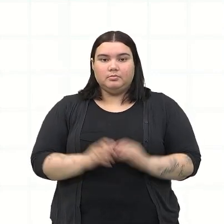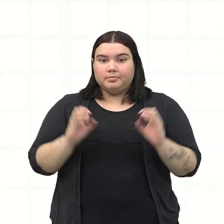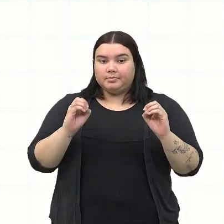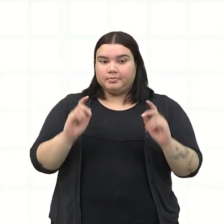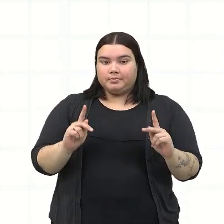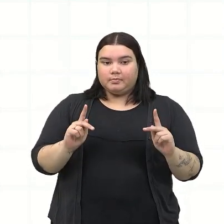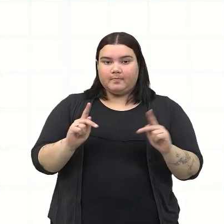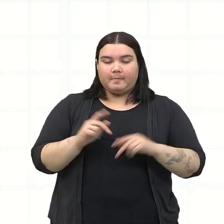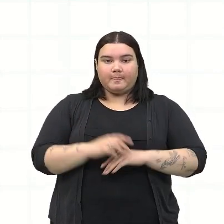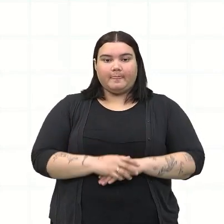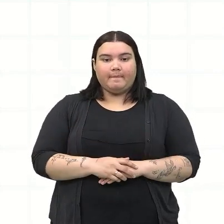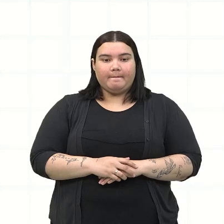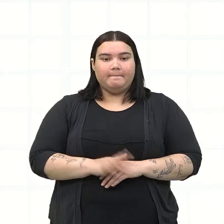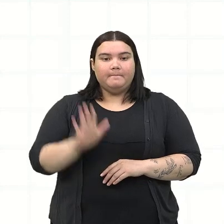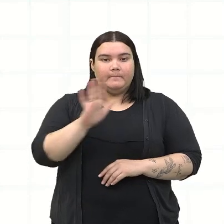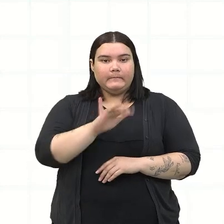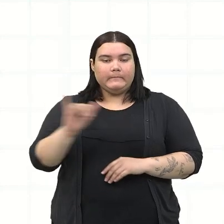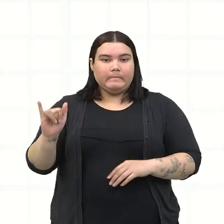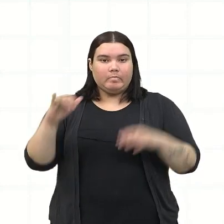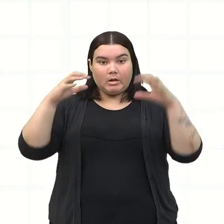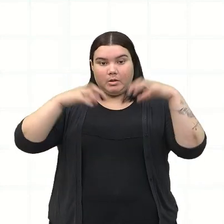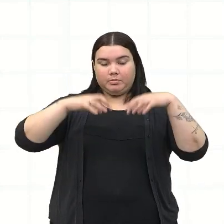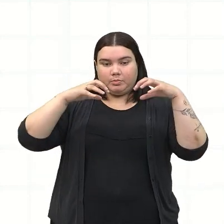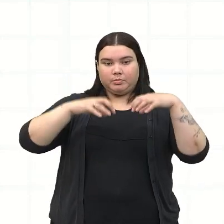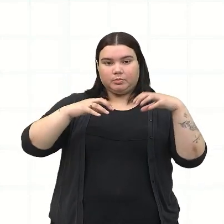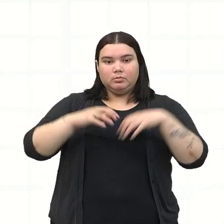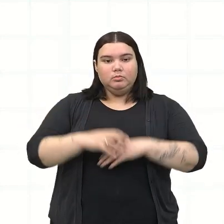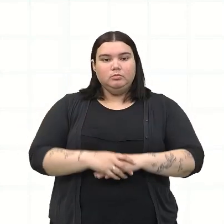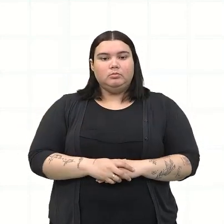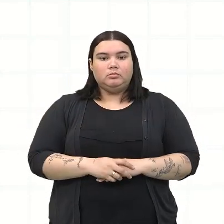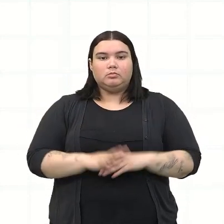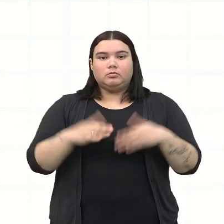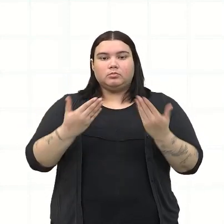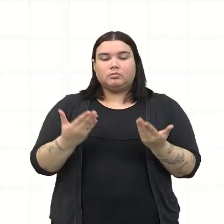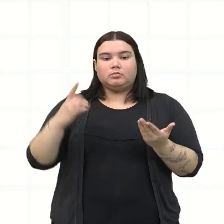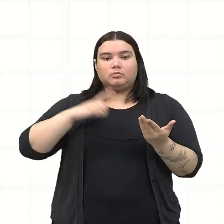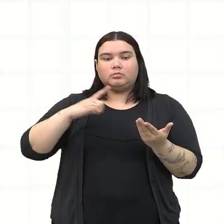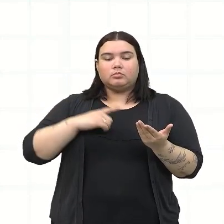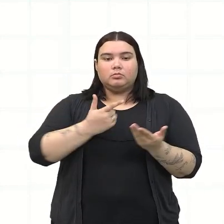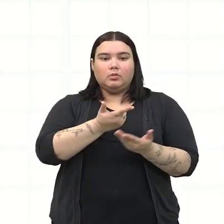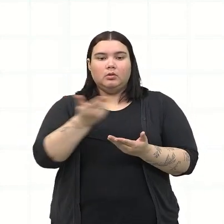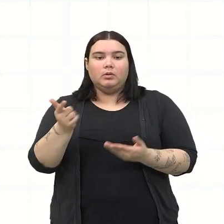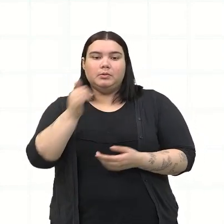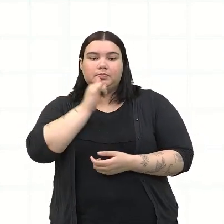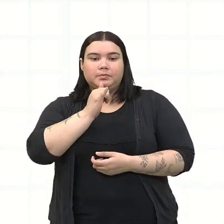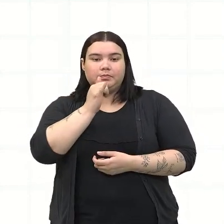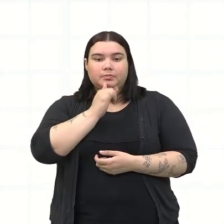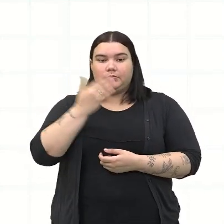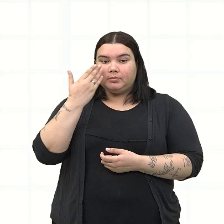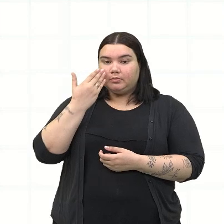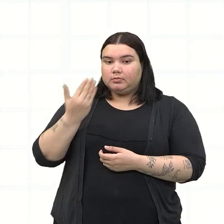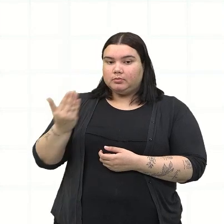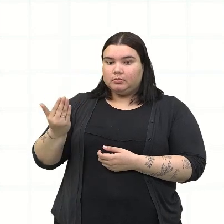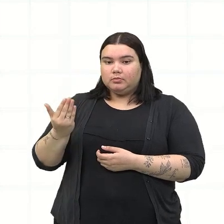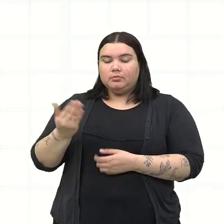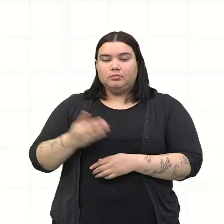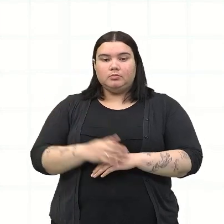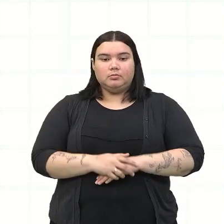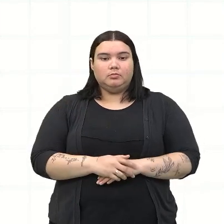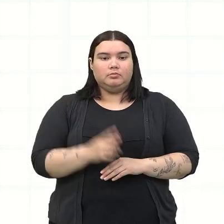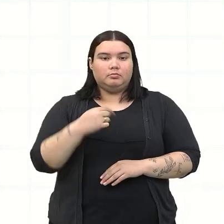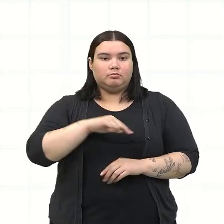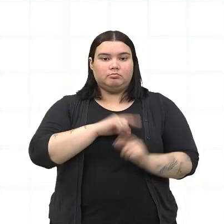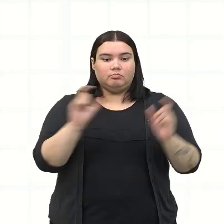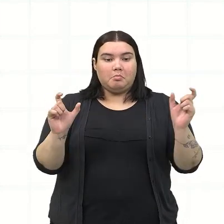Ok? Irá chover. Então, temos mais exemplos aqui para vocês, para a gente